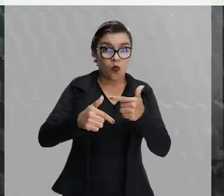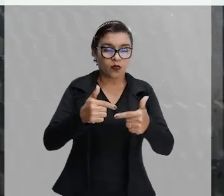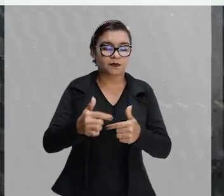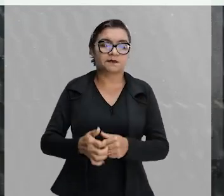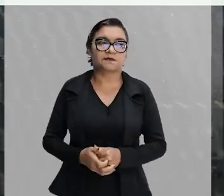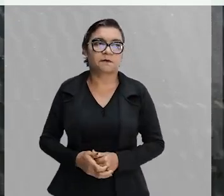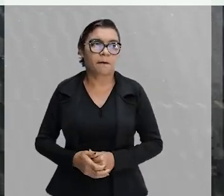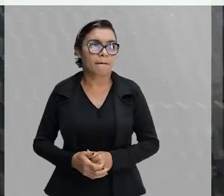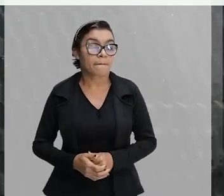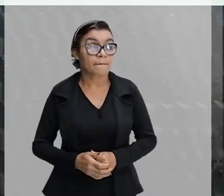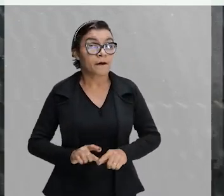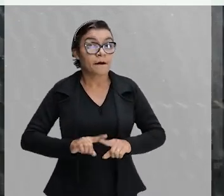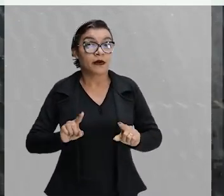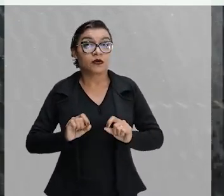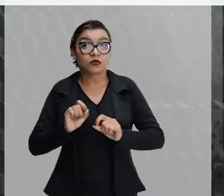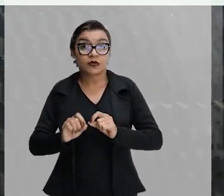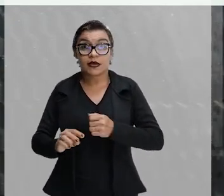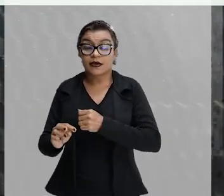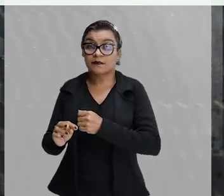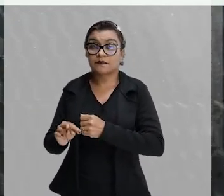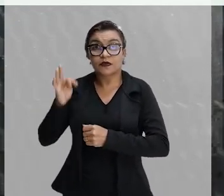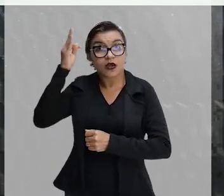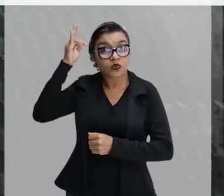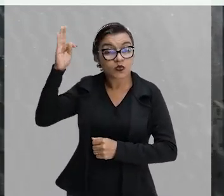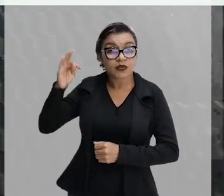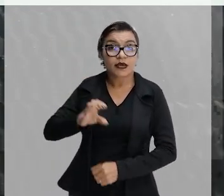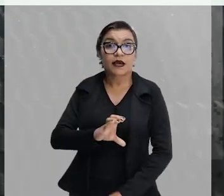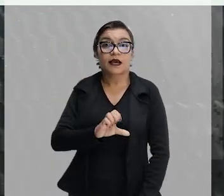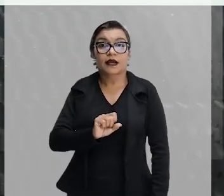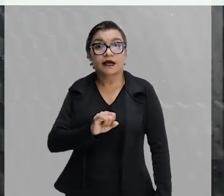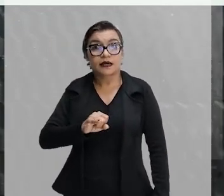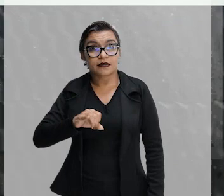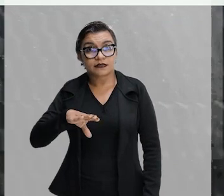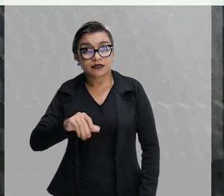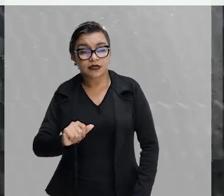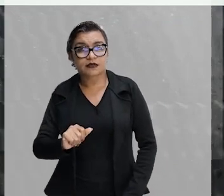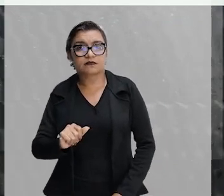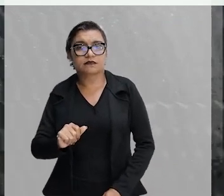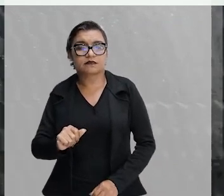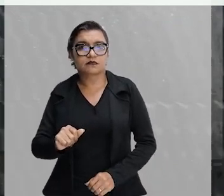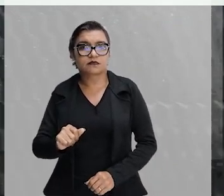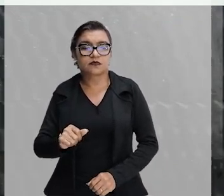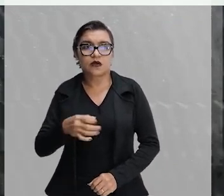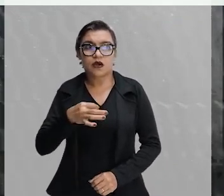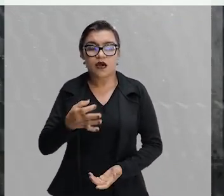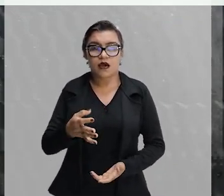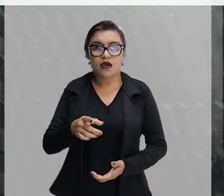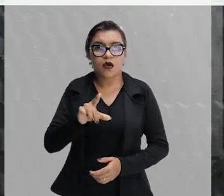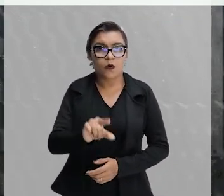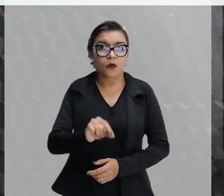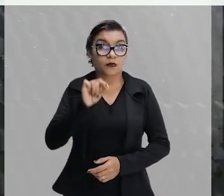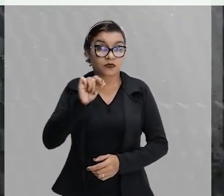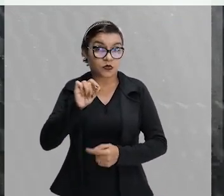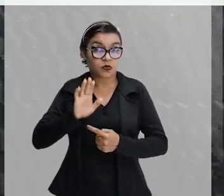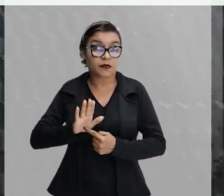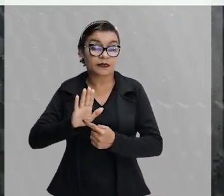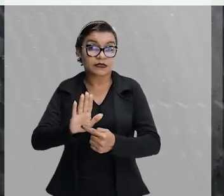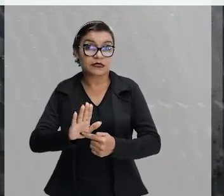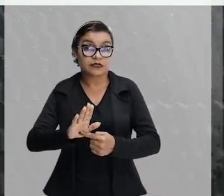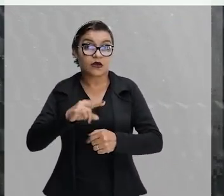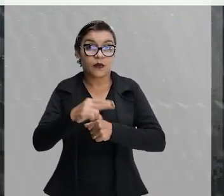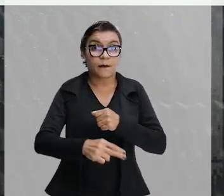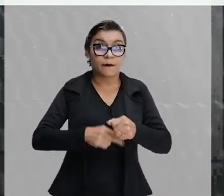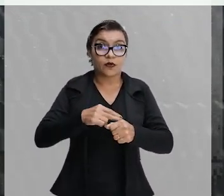Mas enfim, para a teoria clássica, a única opção que vai apresentar prótons prótons,